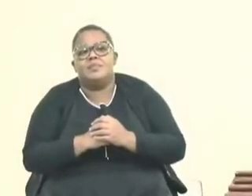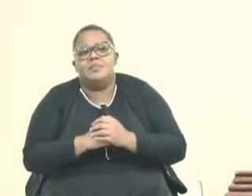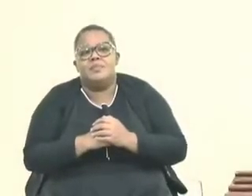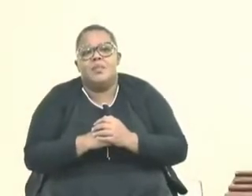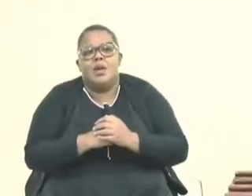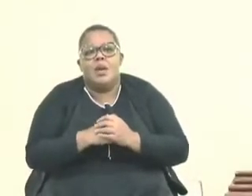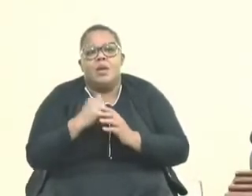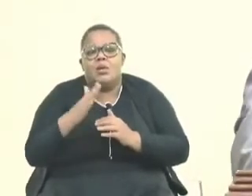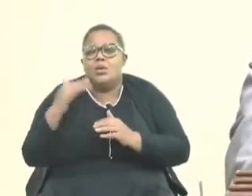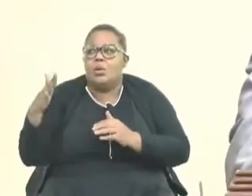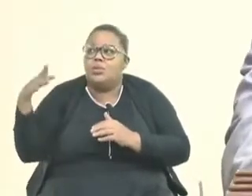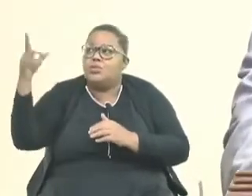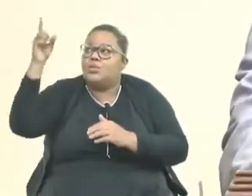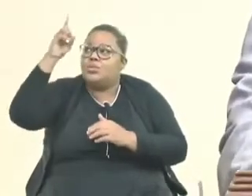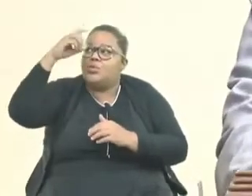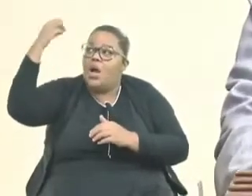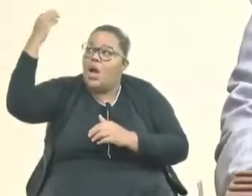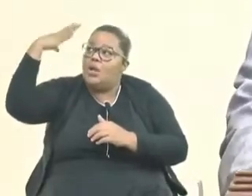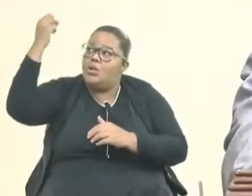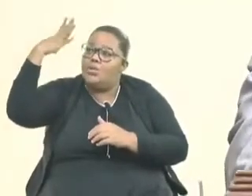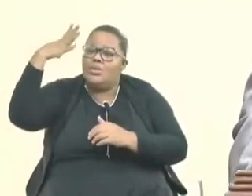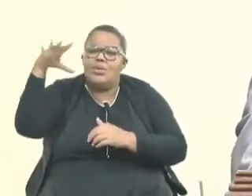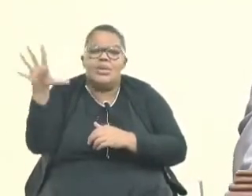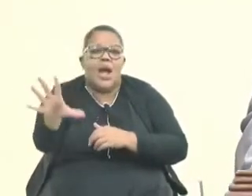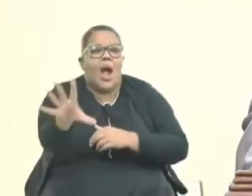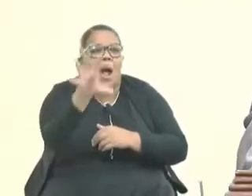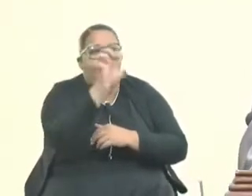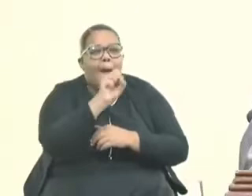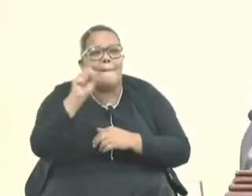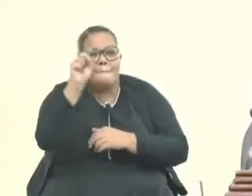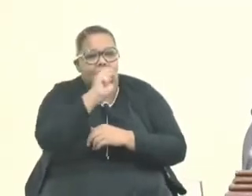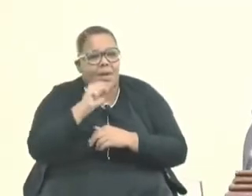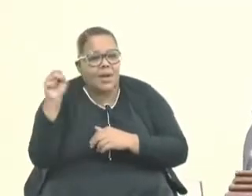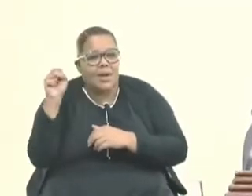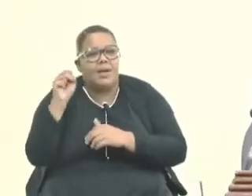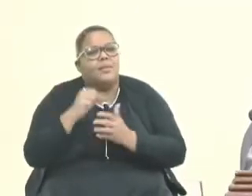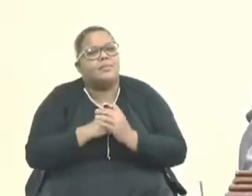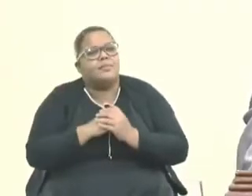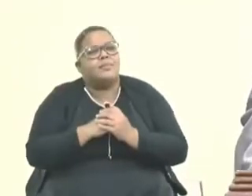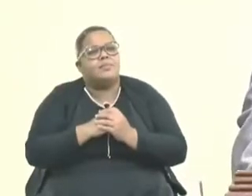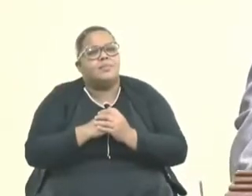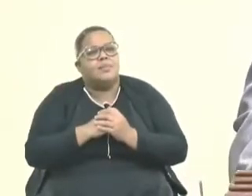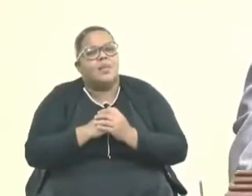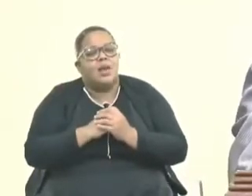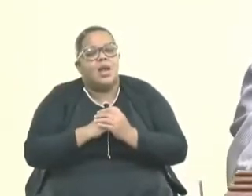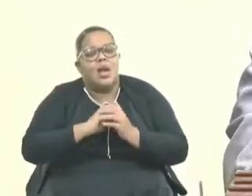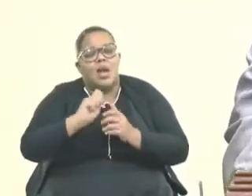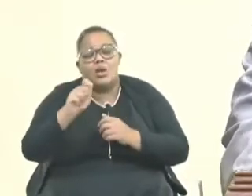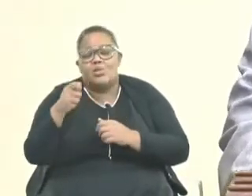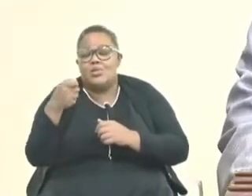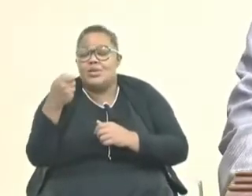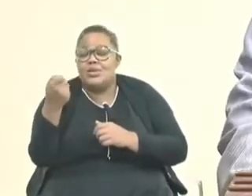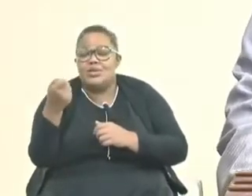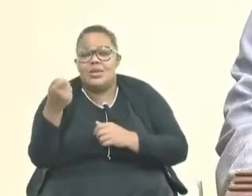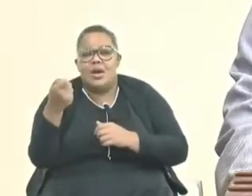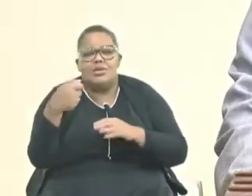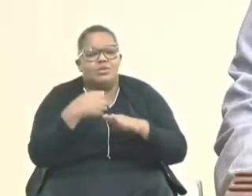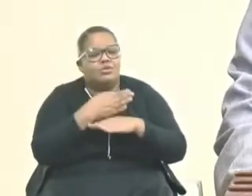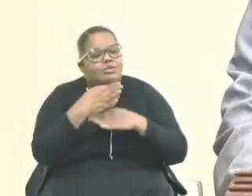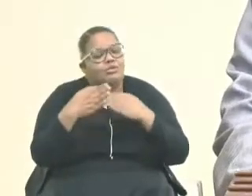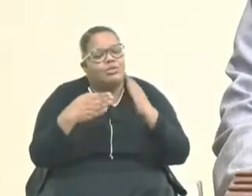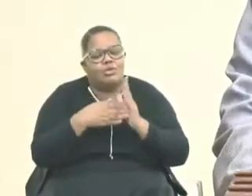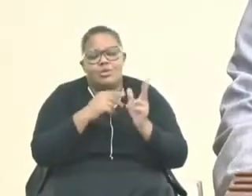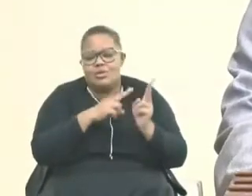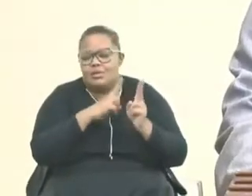e quando a lâmpada se apagava era sinal que todos estavam dormindo não havia sentido Deus